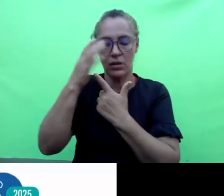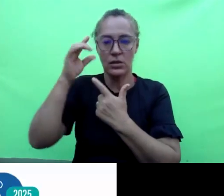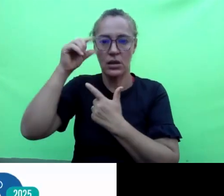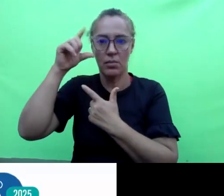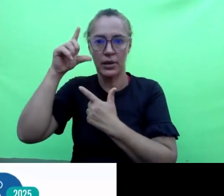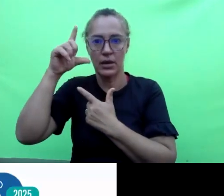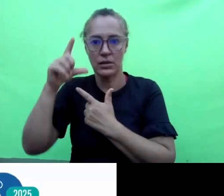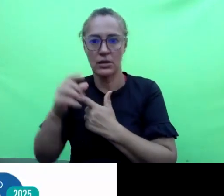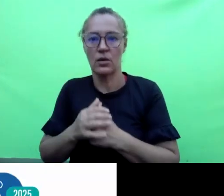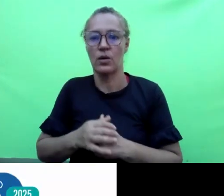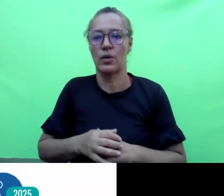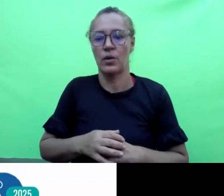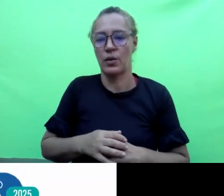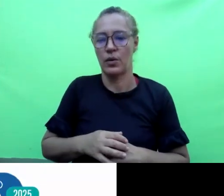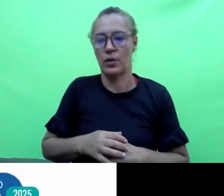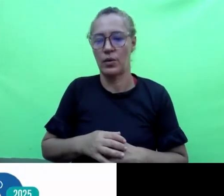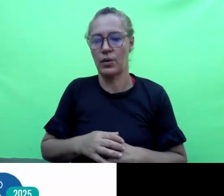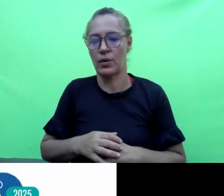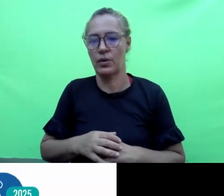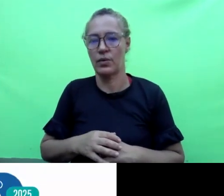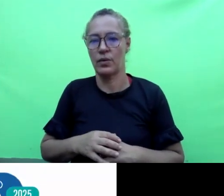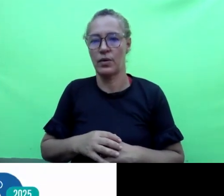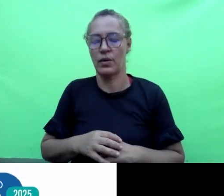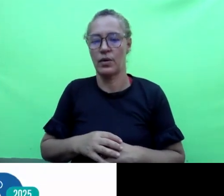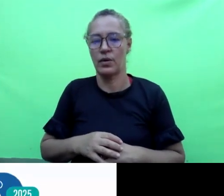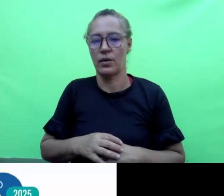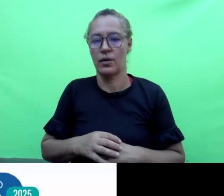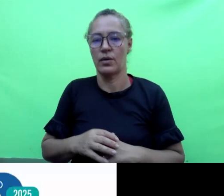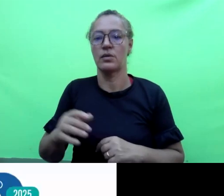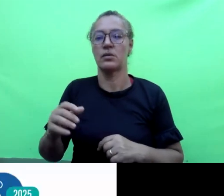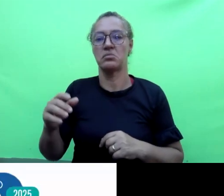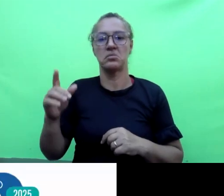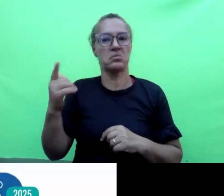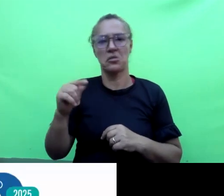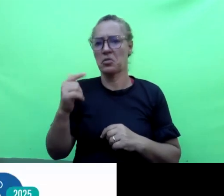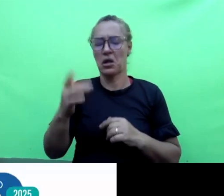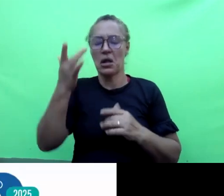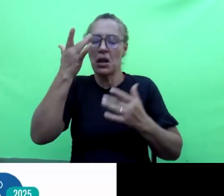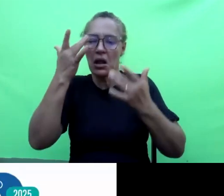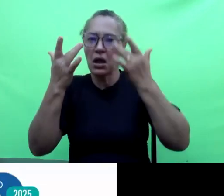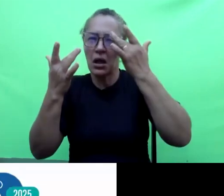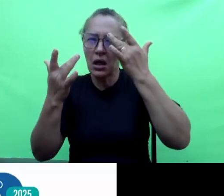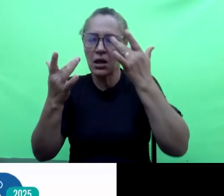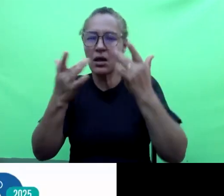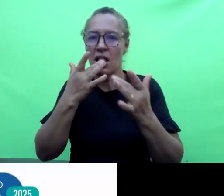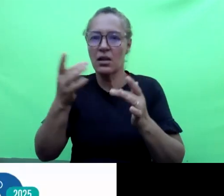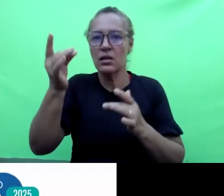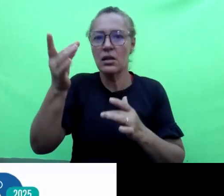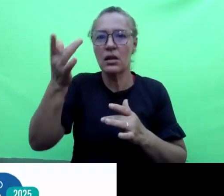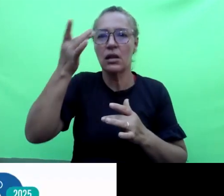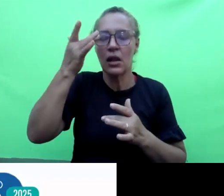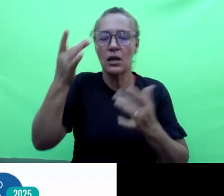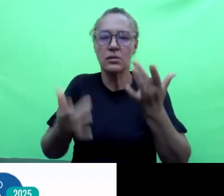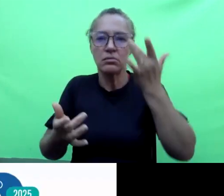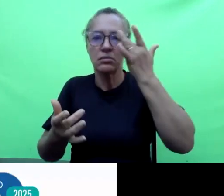da Érica, da 223. Olha, teoricamente não. Lentes bem adaptadas, ajustadas de forma